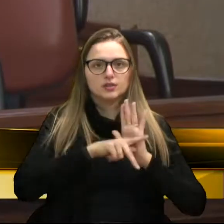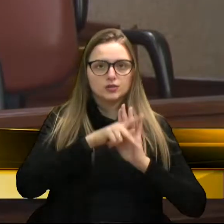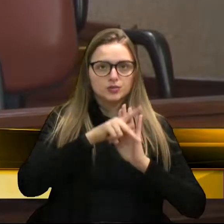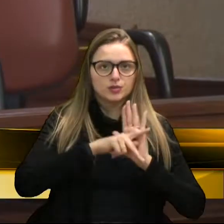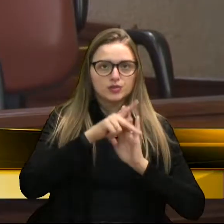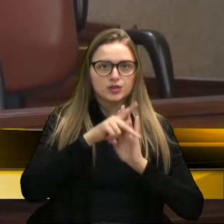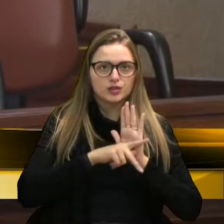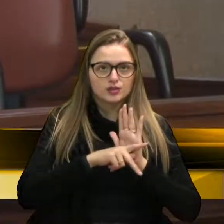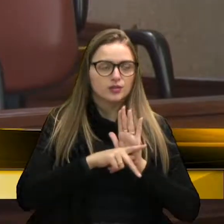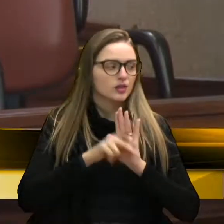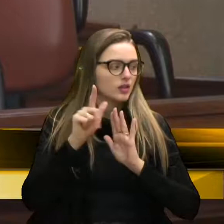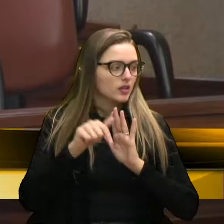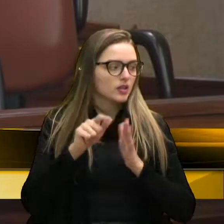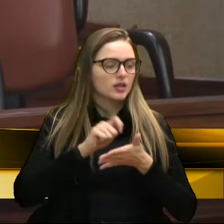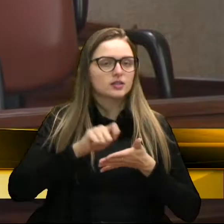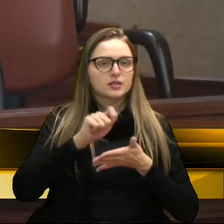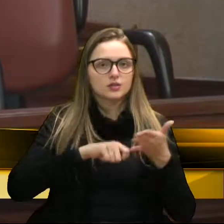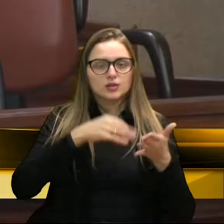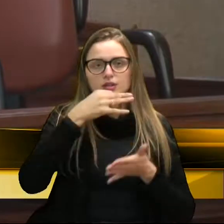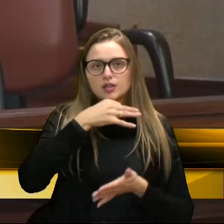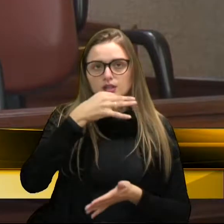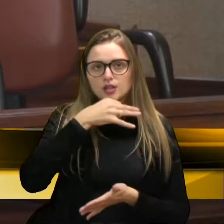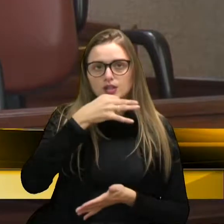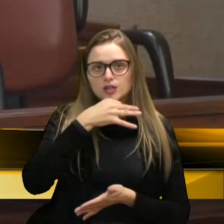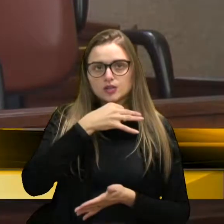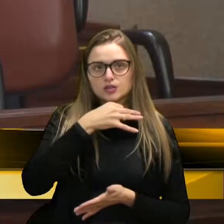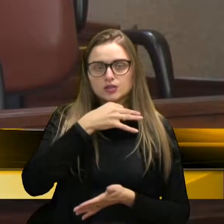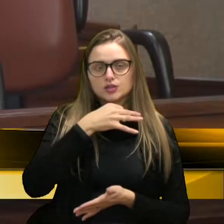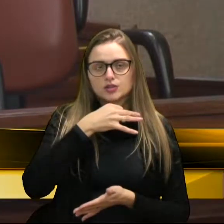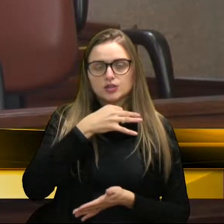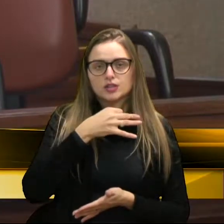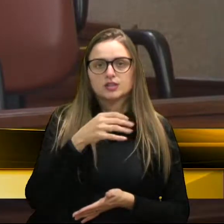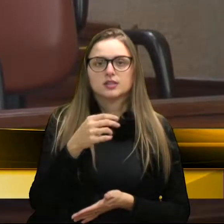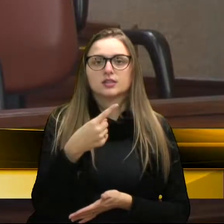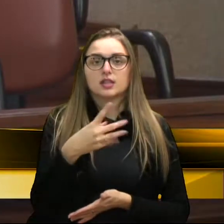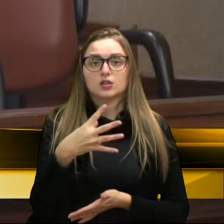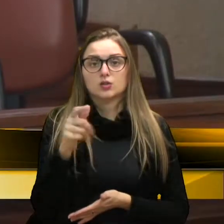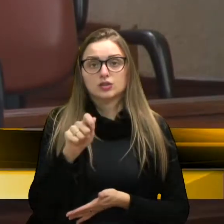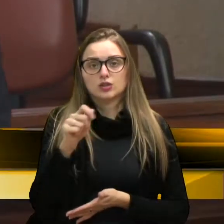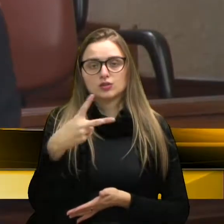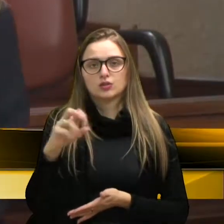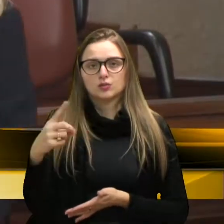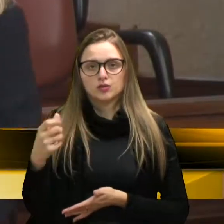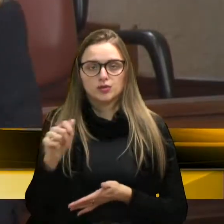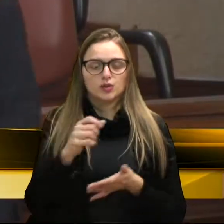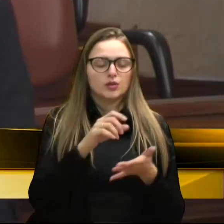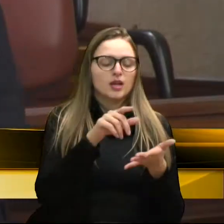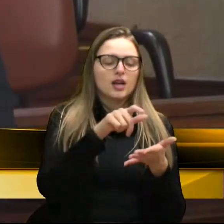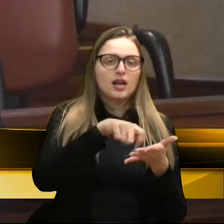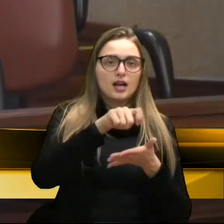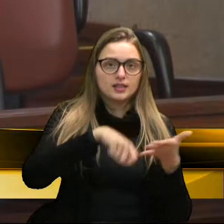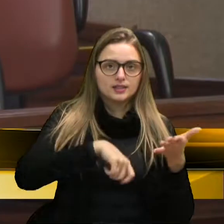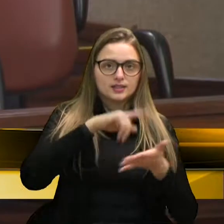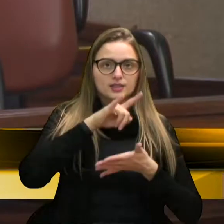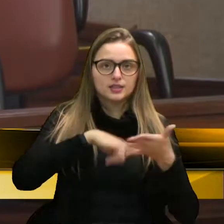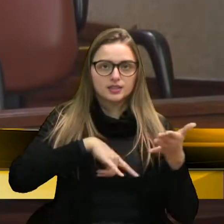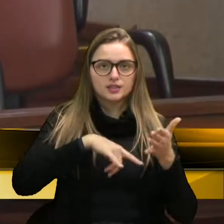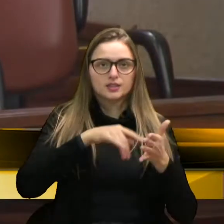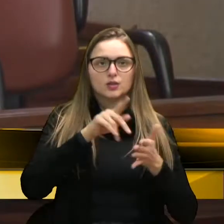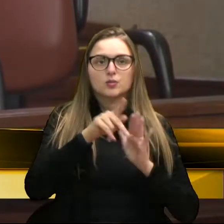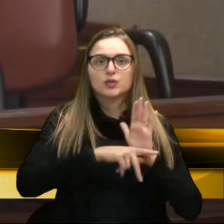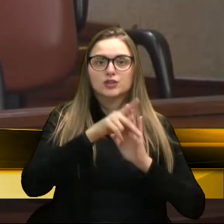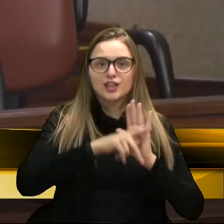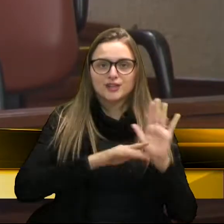parecer, salvo melhor juízo, Caxias do Sul, 9 de agosto de 2018. Assinam esse parecer, presidente Flávio